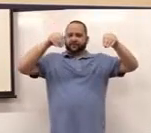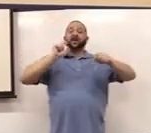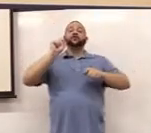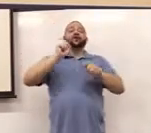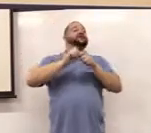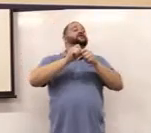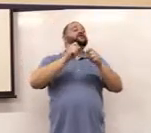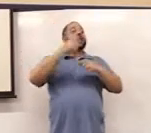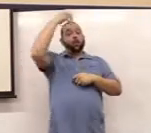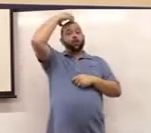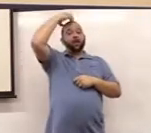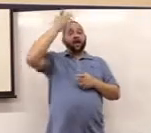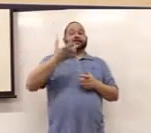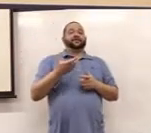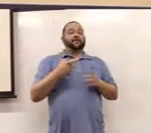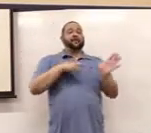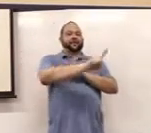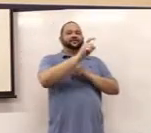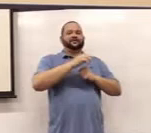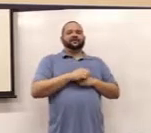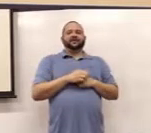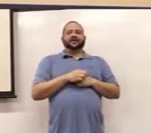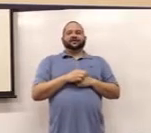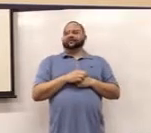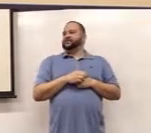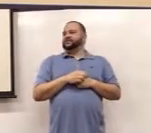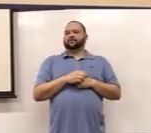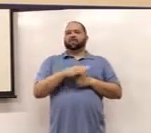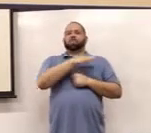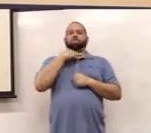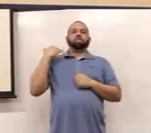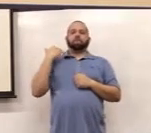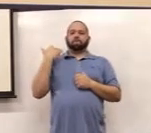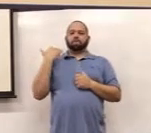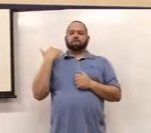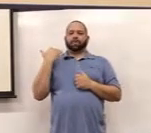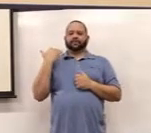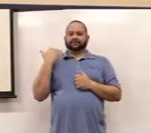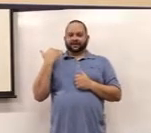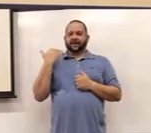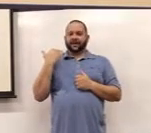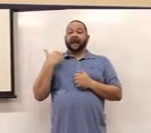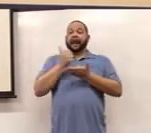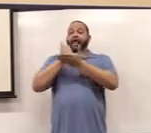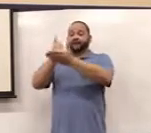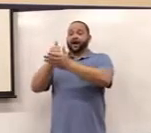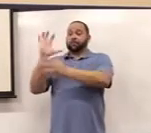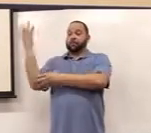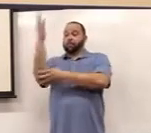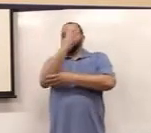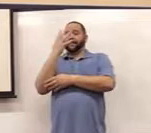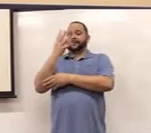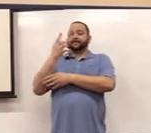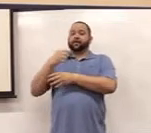legal. Hã? Decapitaram o rei. Tiraram o rei de dentro do palácio, botaram no meio da praça, montaram uma